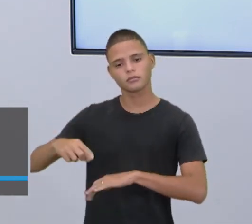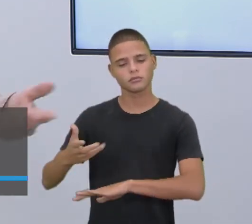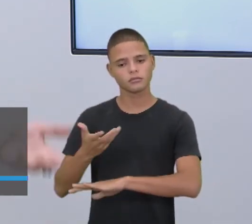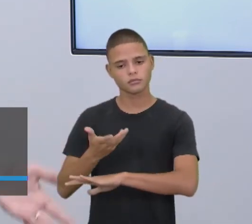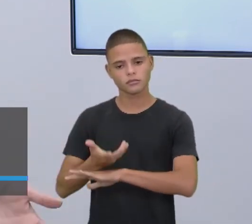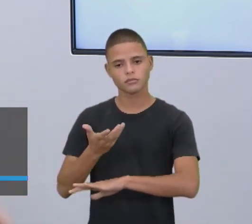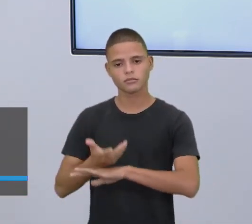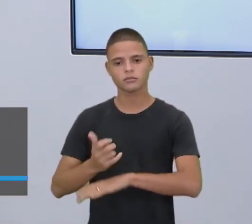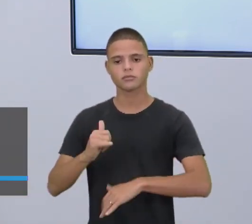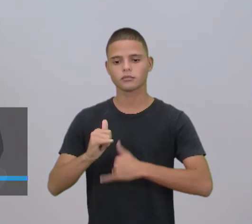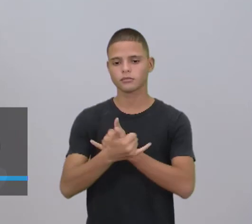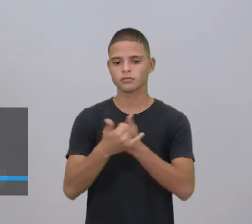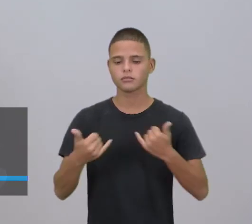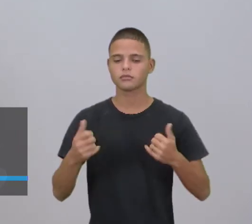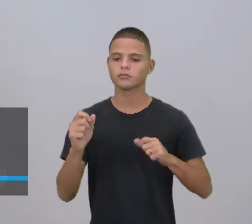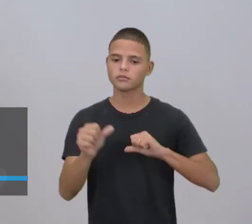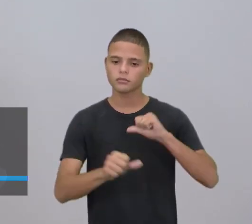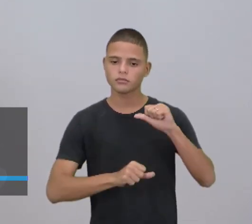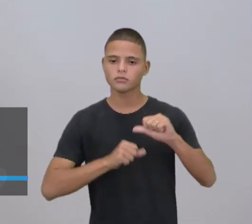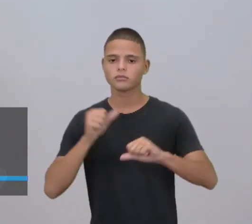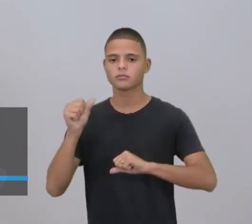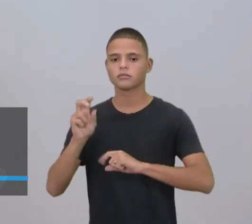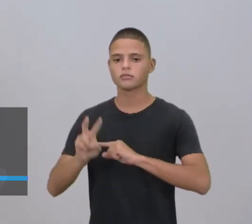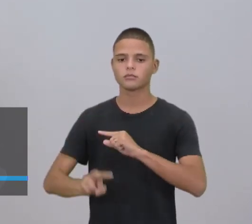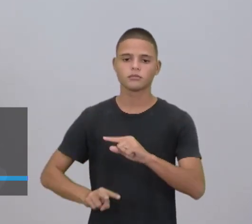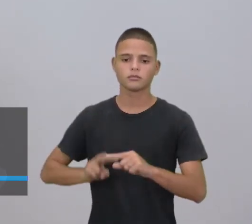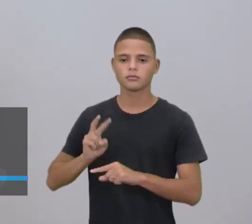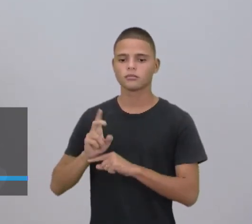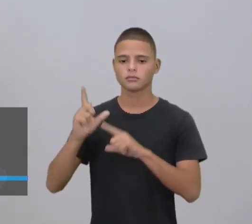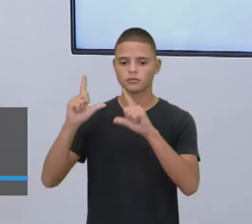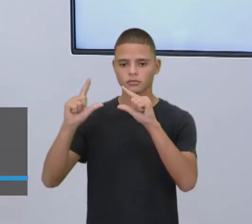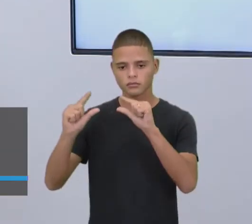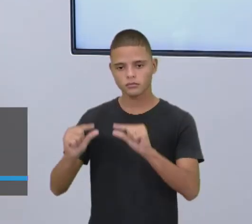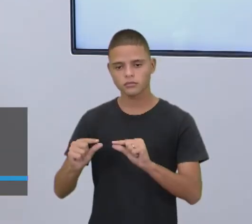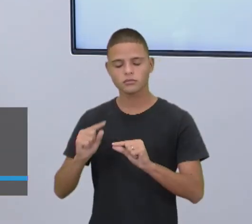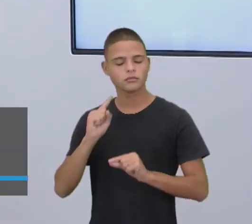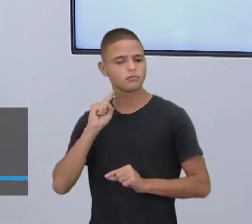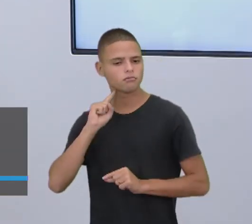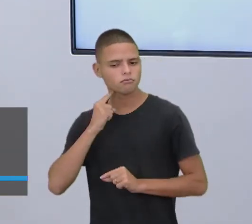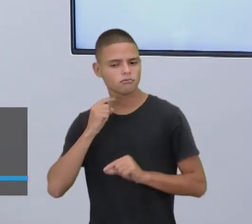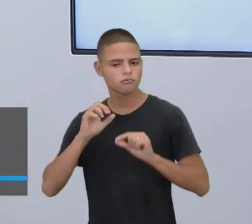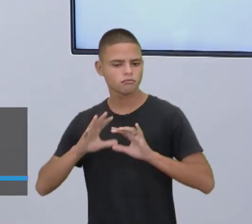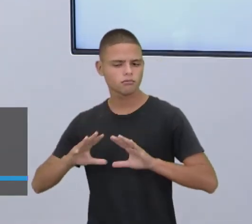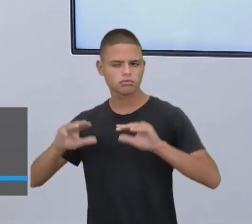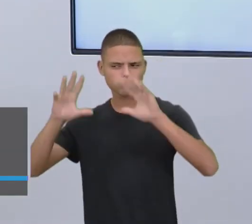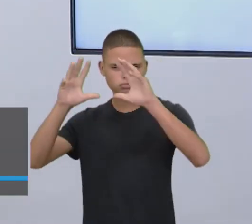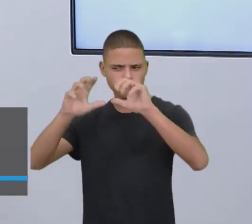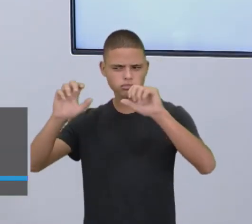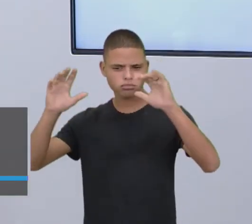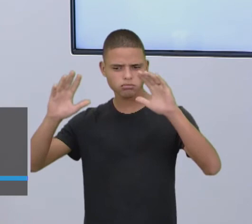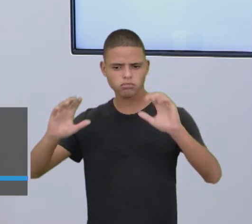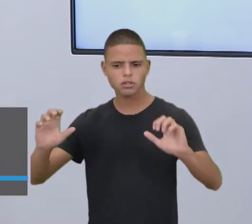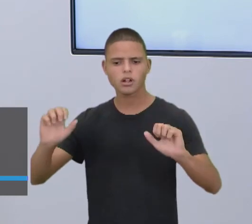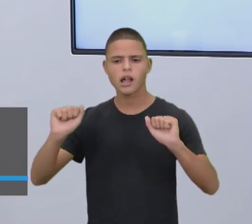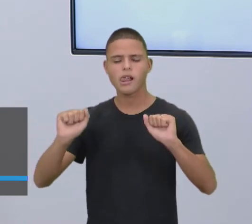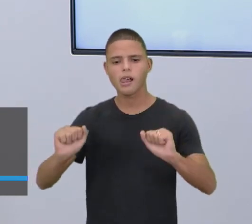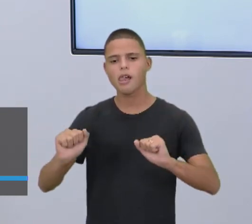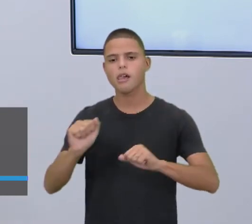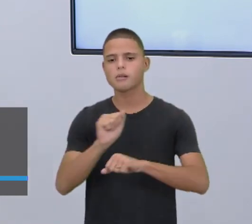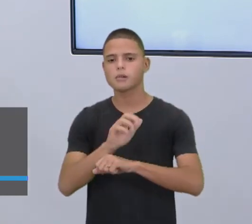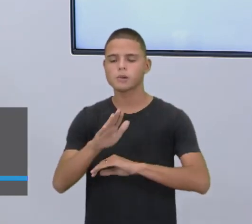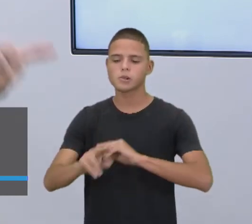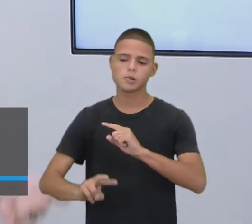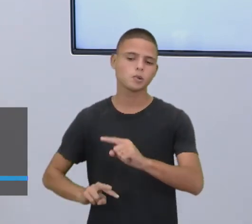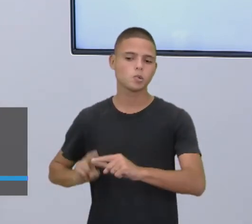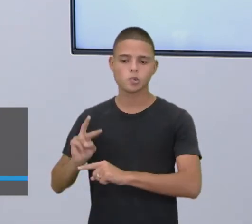energética numa matriz renovável, com diminuição de emissão de gás de efeito estufa, né? Enfim, mais